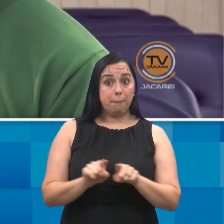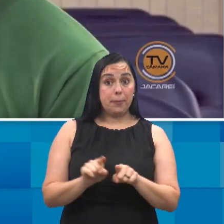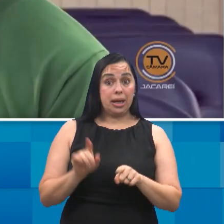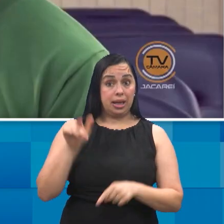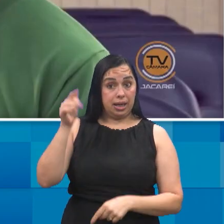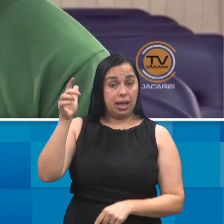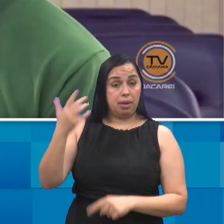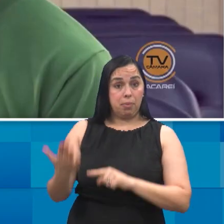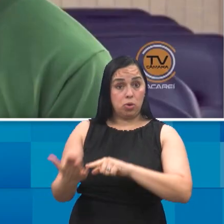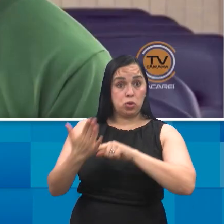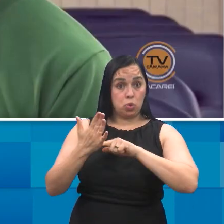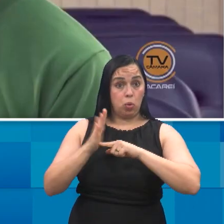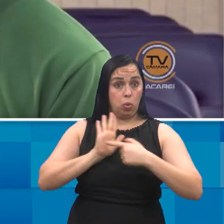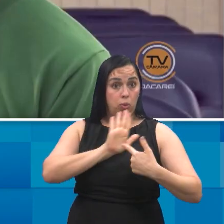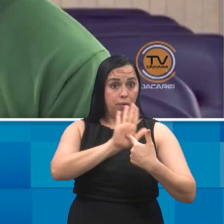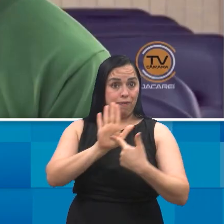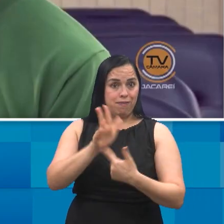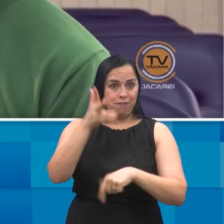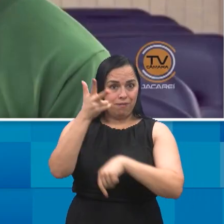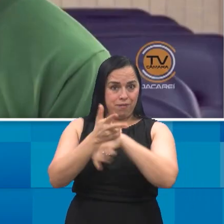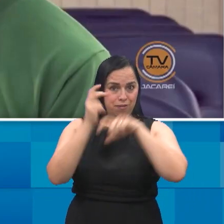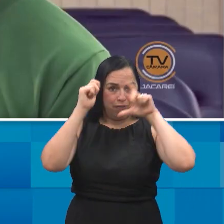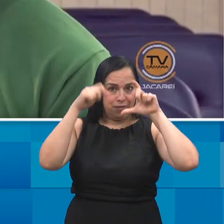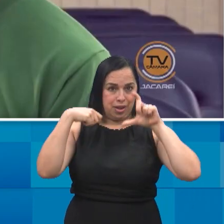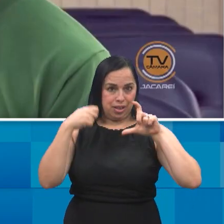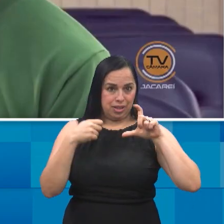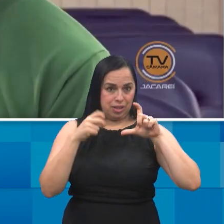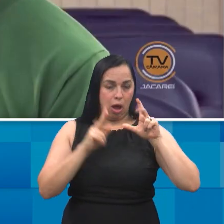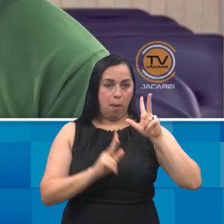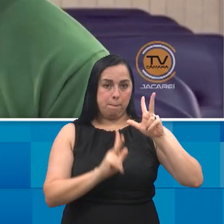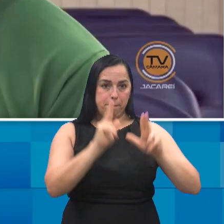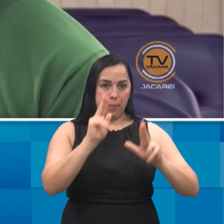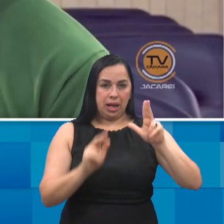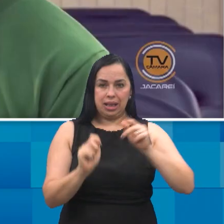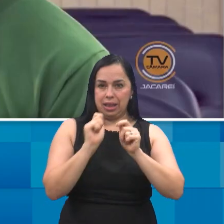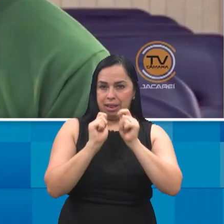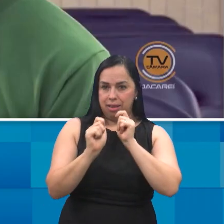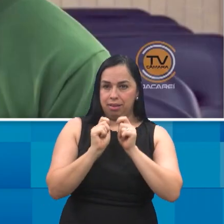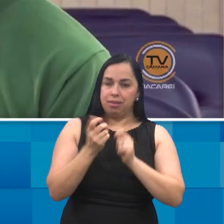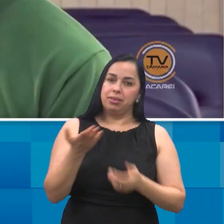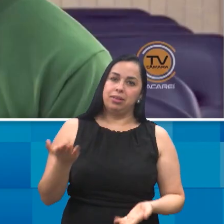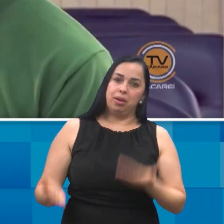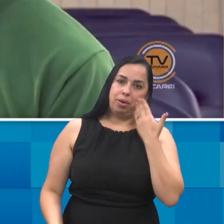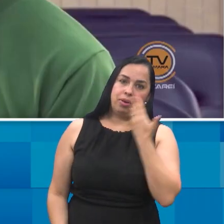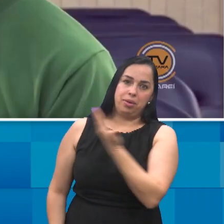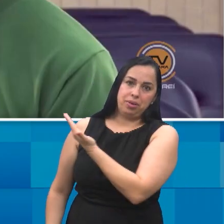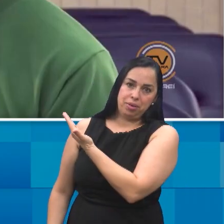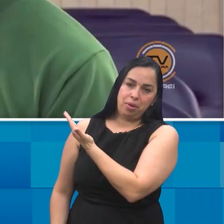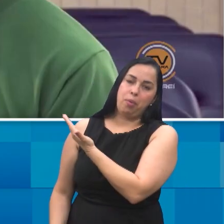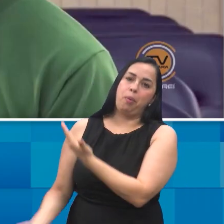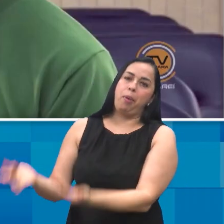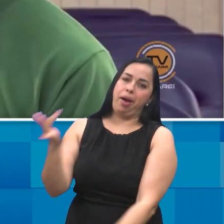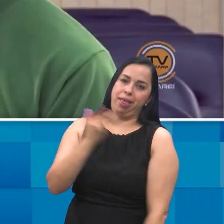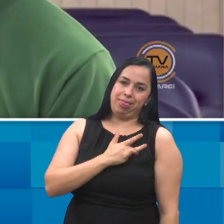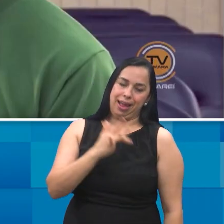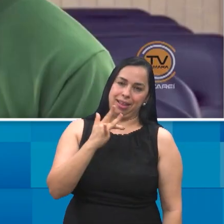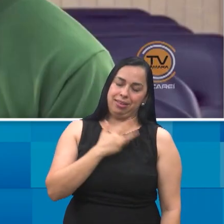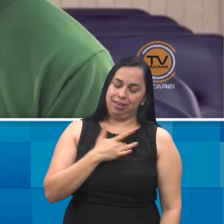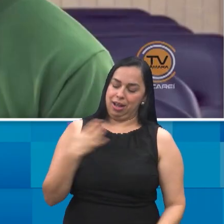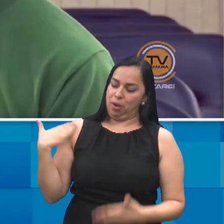aqui, que era um recorte de uma entrevista, dá até para ver, né? Coitado desse menino, olha lá. Deu uma melhorada,